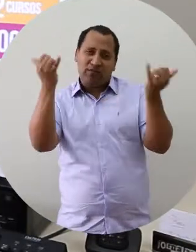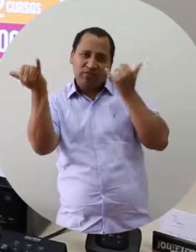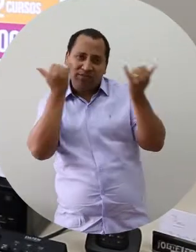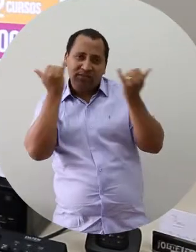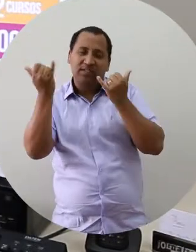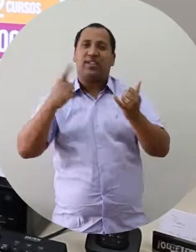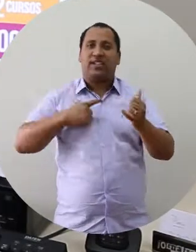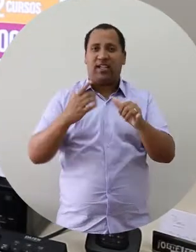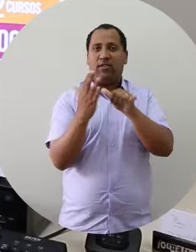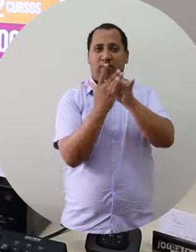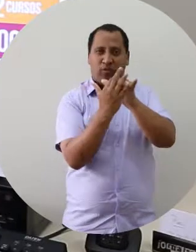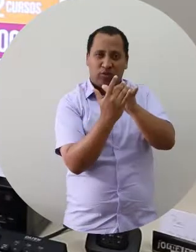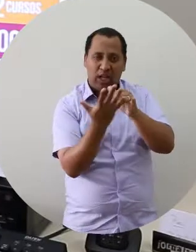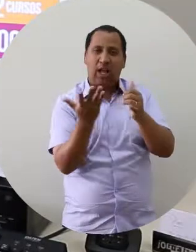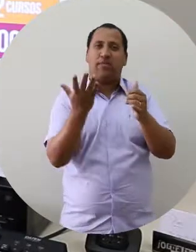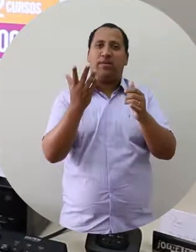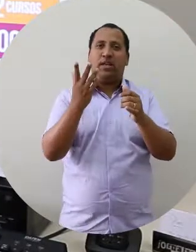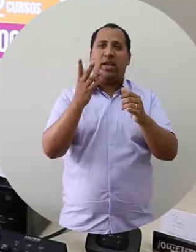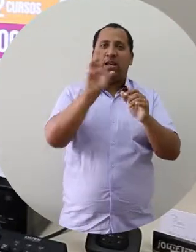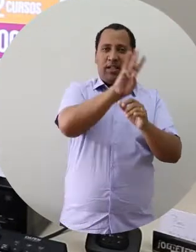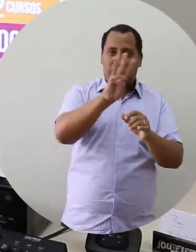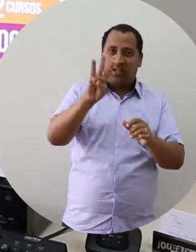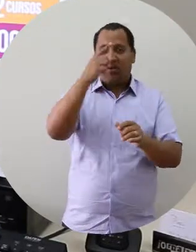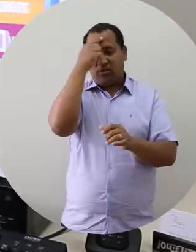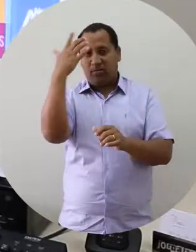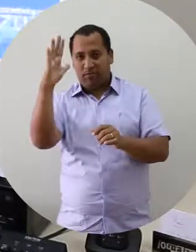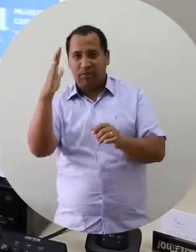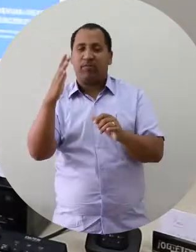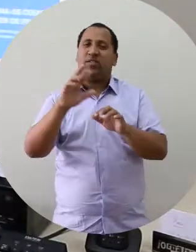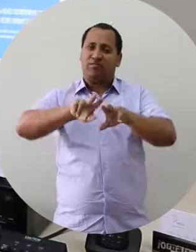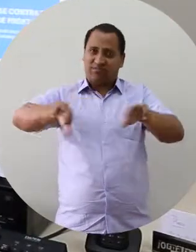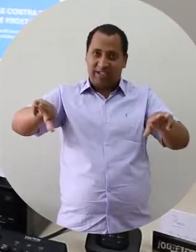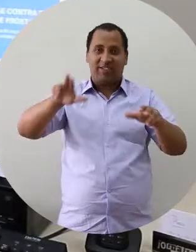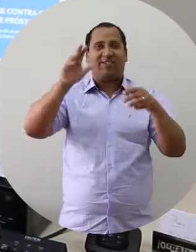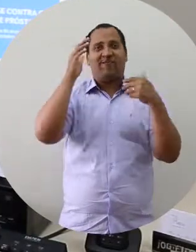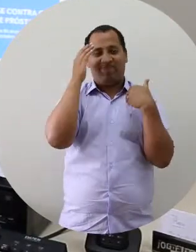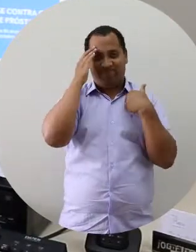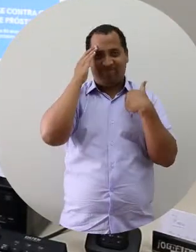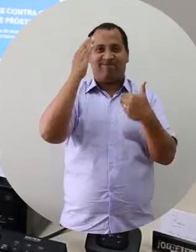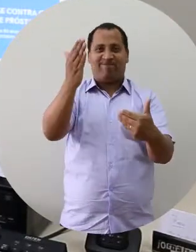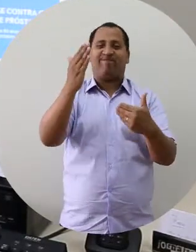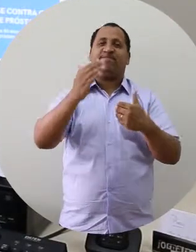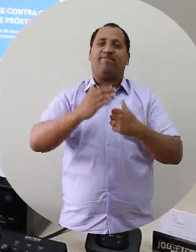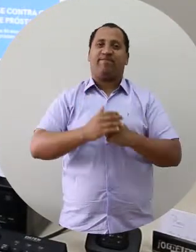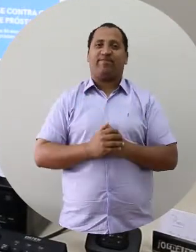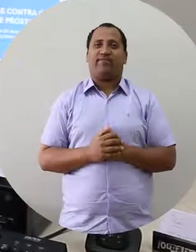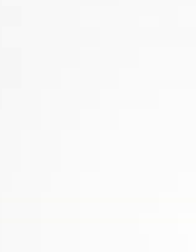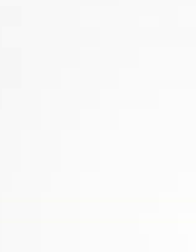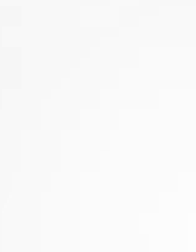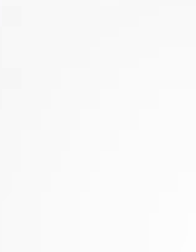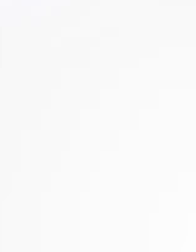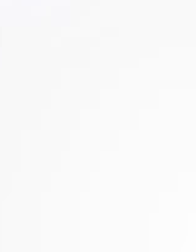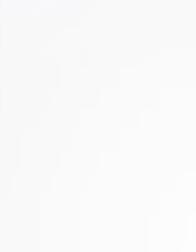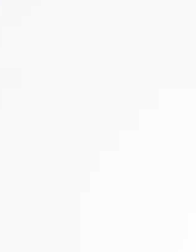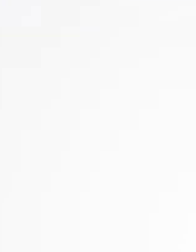pelo portal da Unipampa, em nossas redes sociais e em nosso canal do YouTube. Até o próximo Minuto Unipampa!